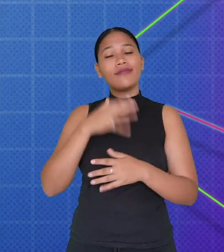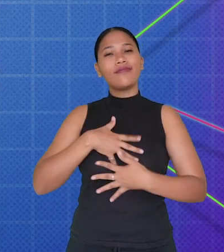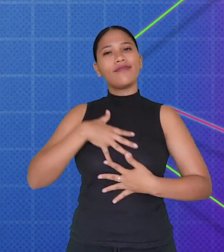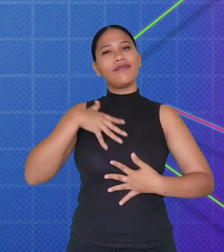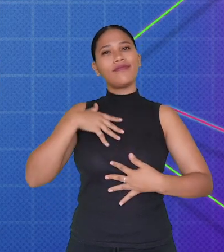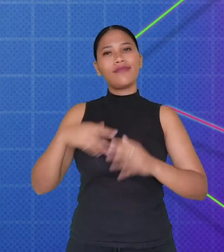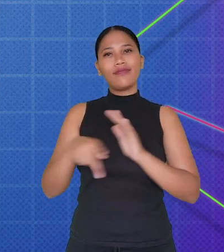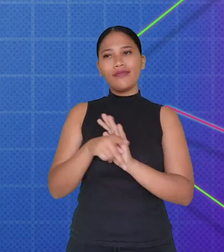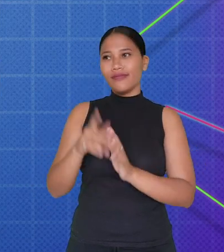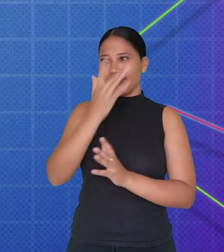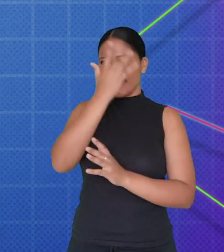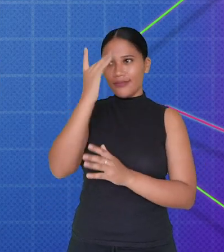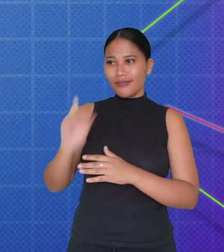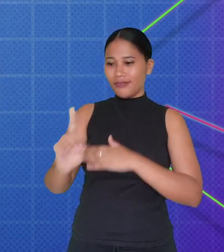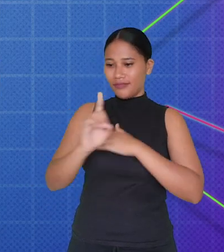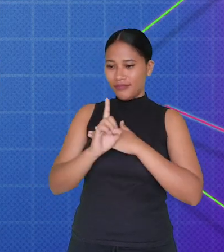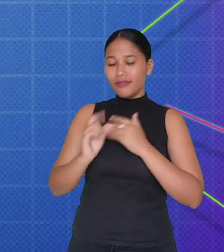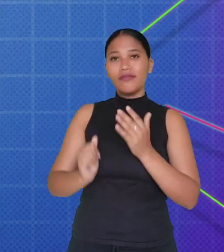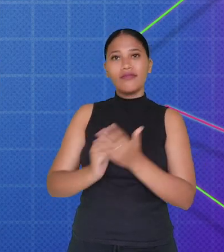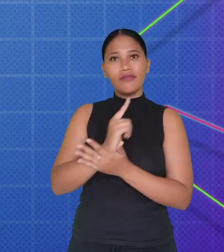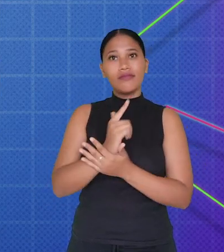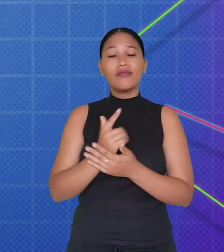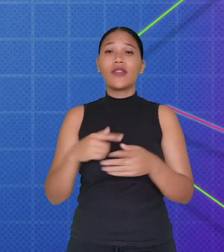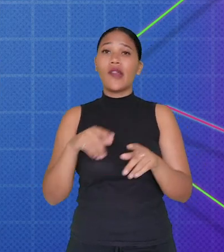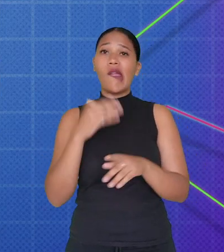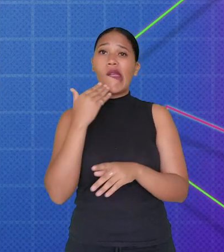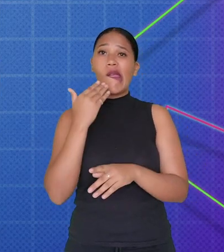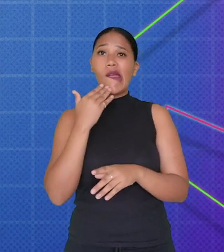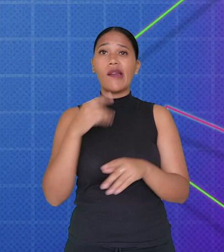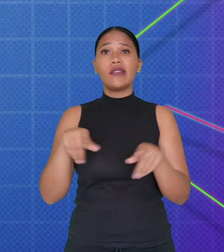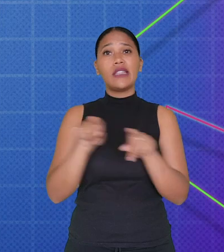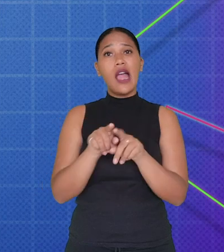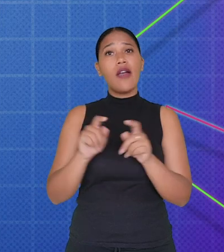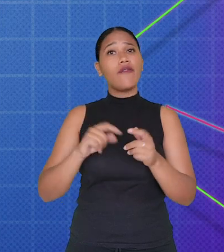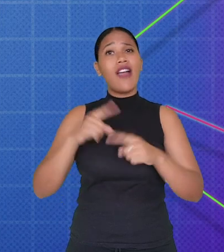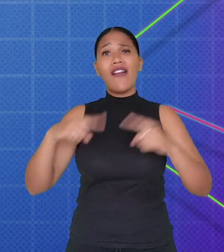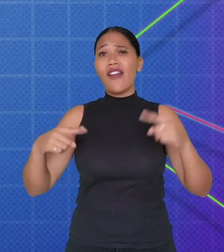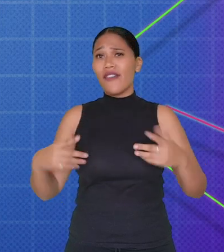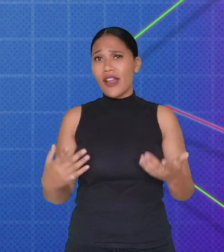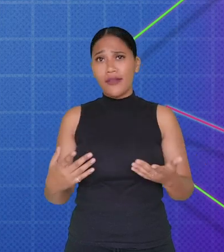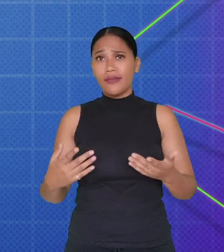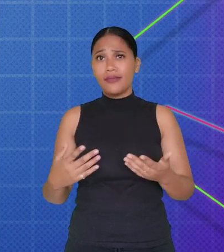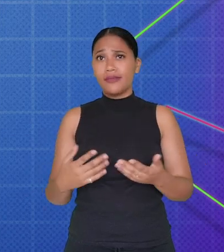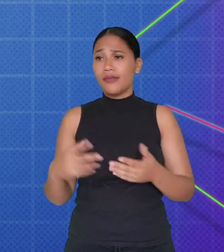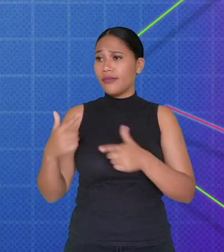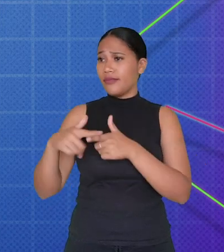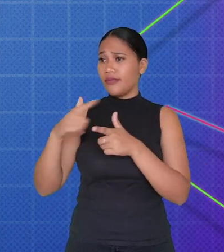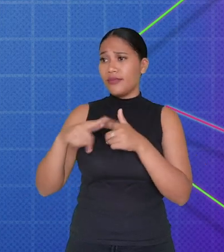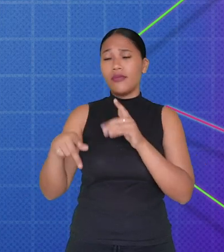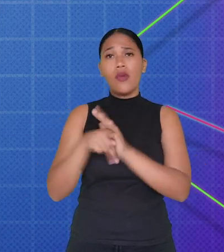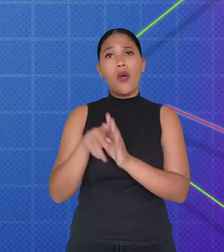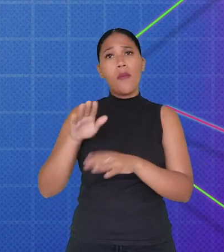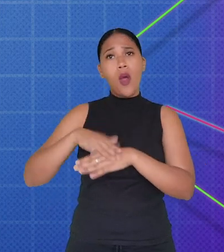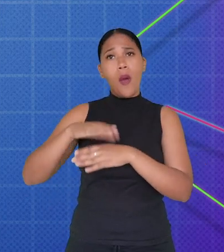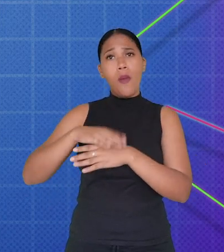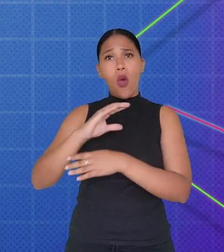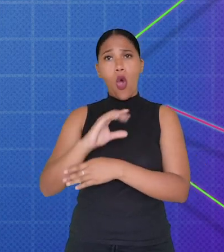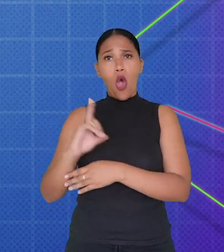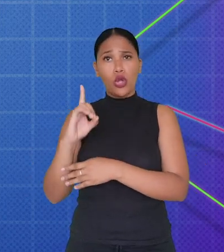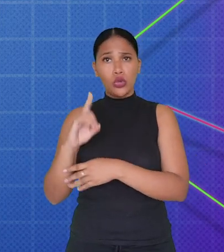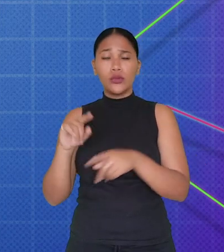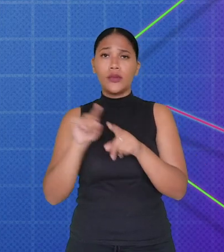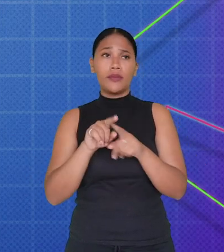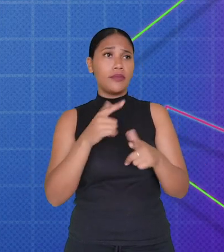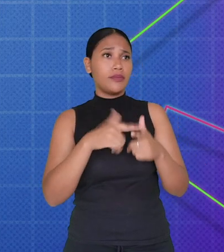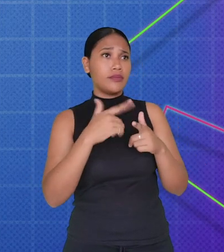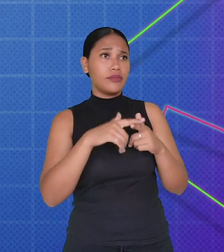experiência de jogo satisfatória para os jogadores esses erros podem ser causa por uma variedade de fatores desde problemas com o próprio código